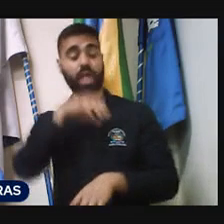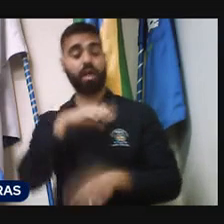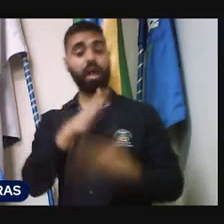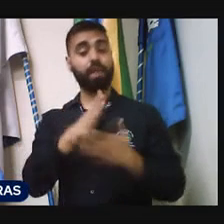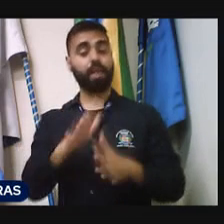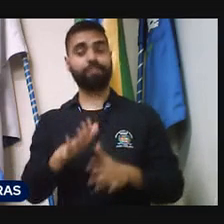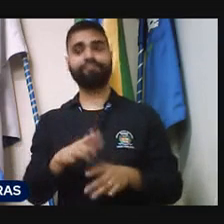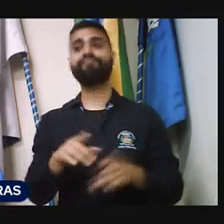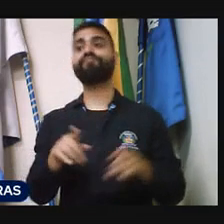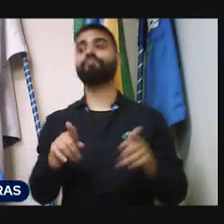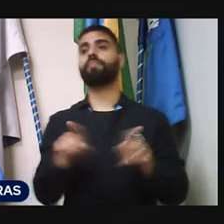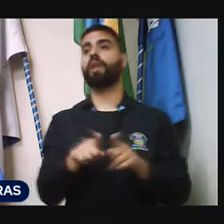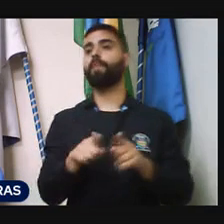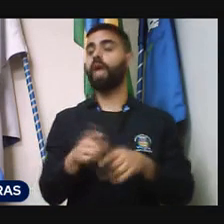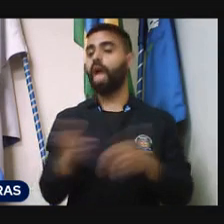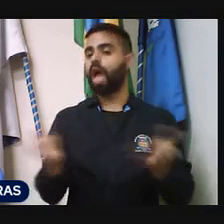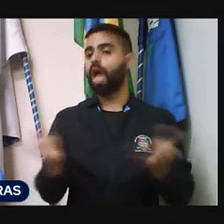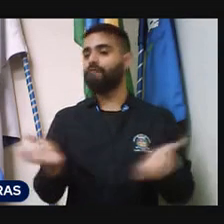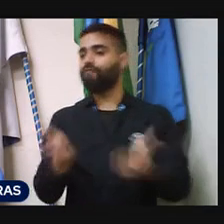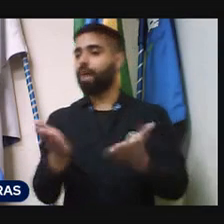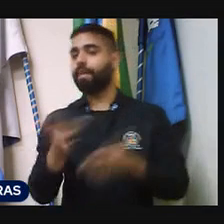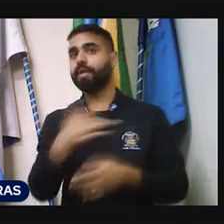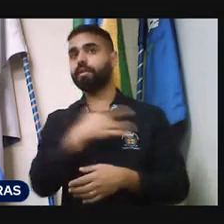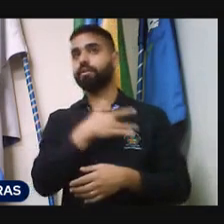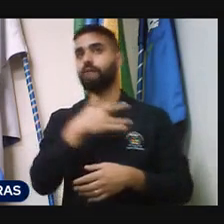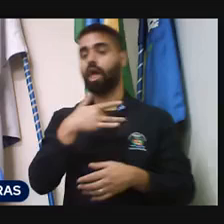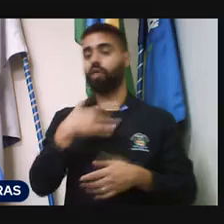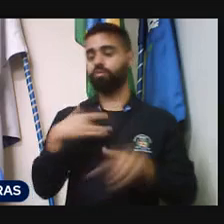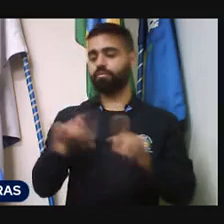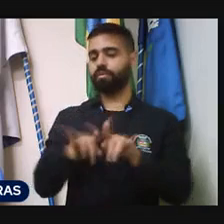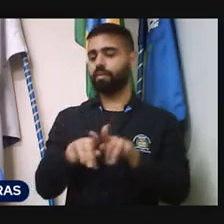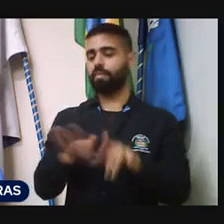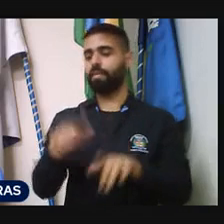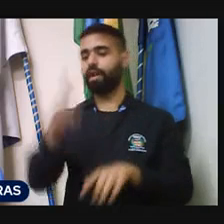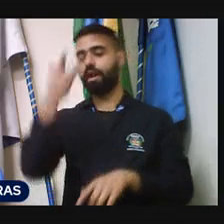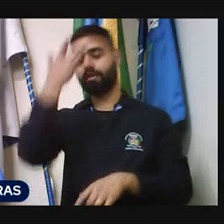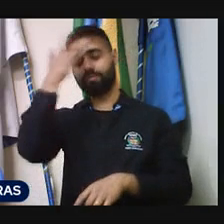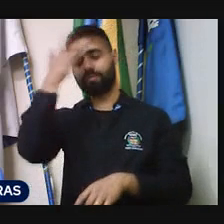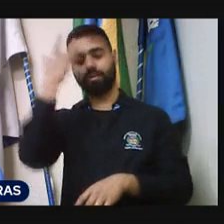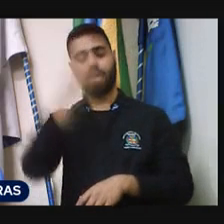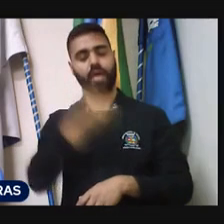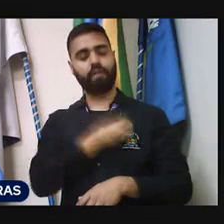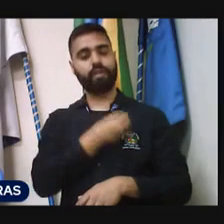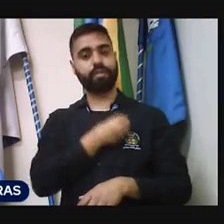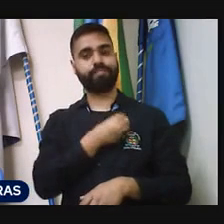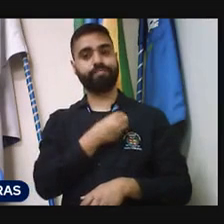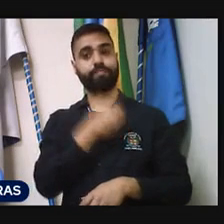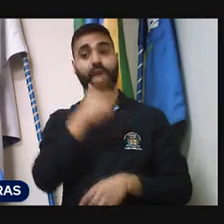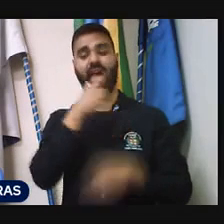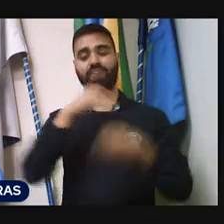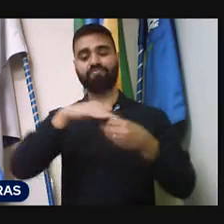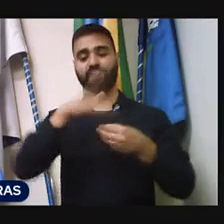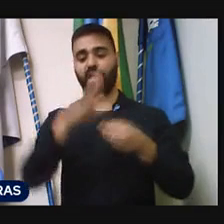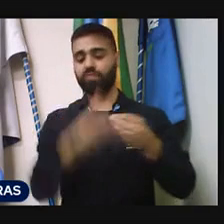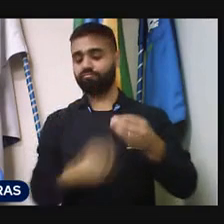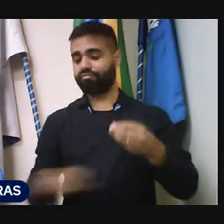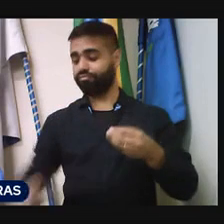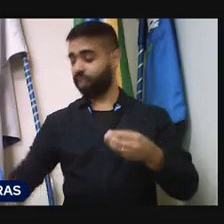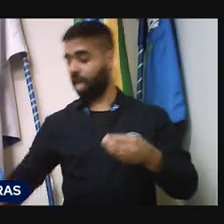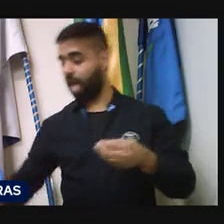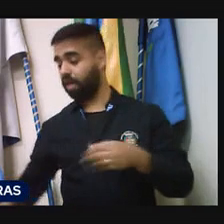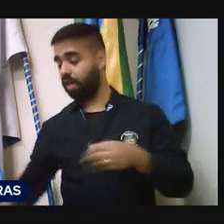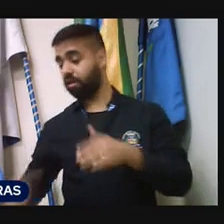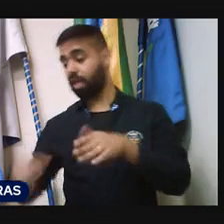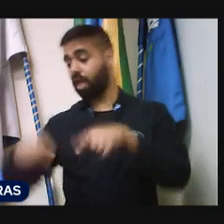ressalta-se que investir em saneamento básico a investir em prevenção melhorando as condições de vida dos boletos o esgoto coletado tem que ser direcionado para o